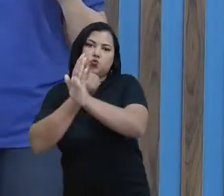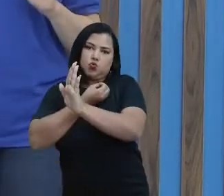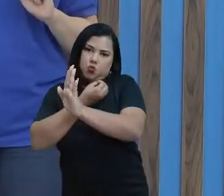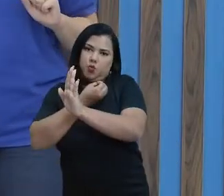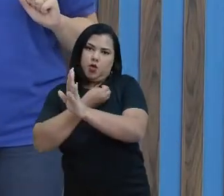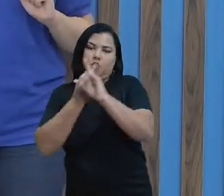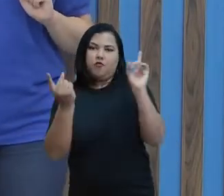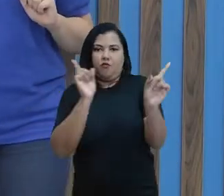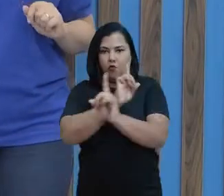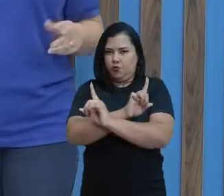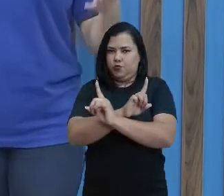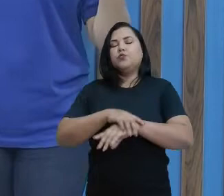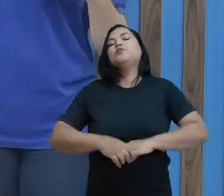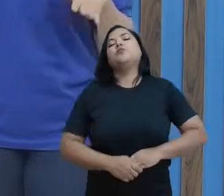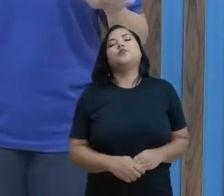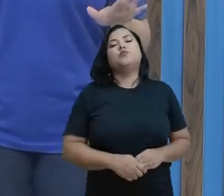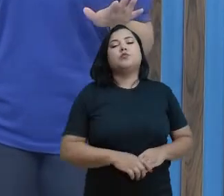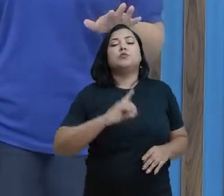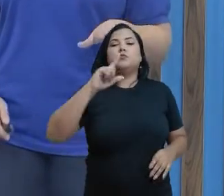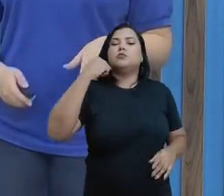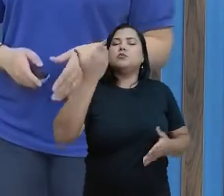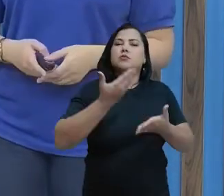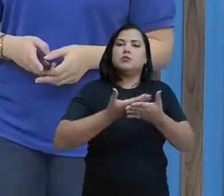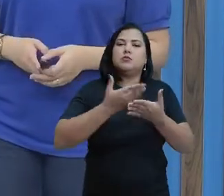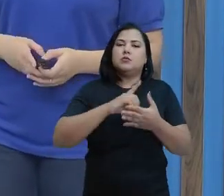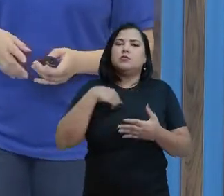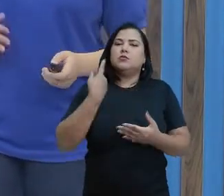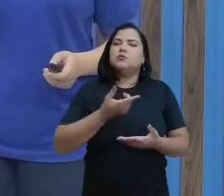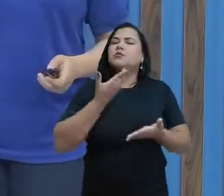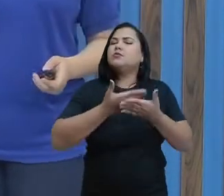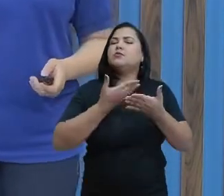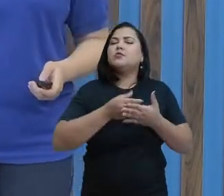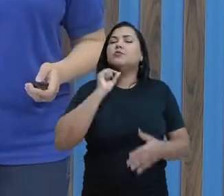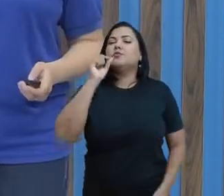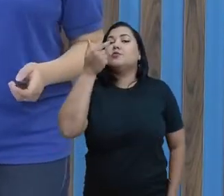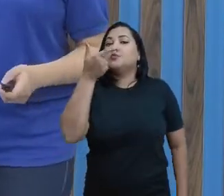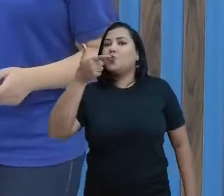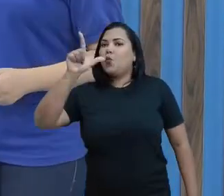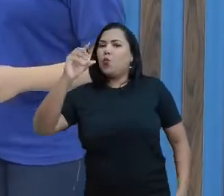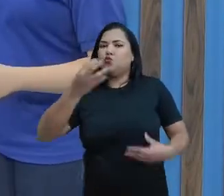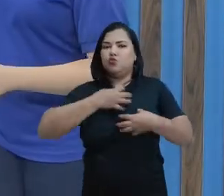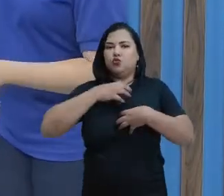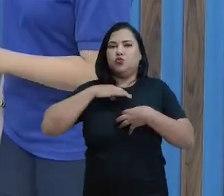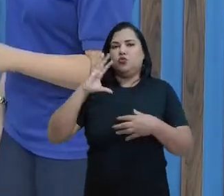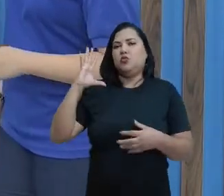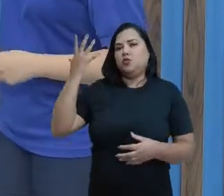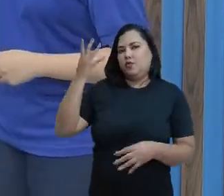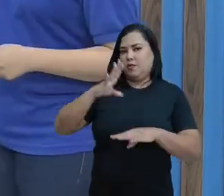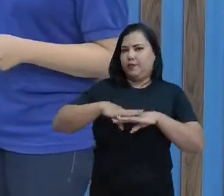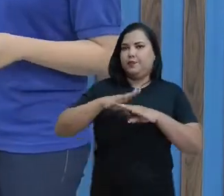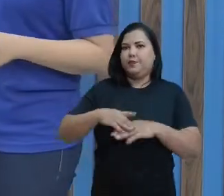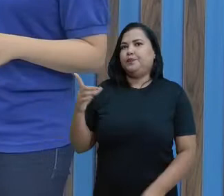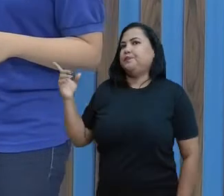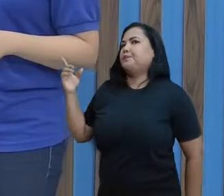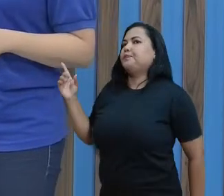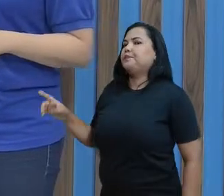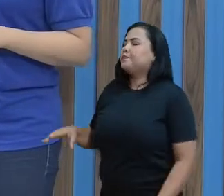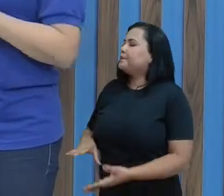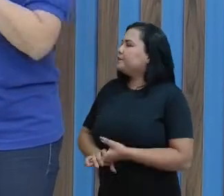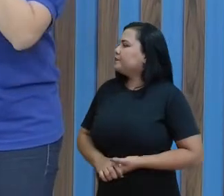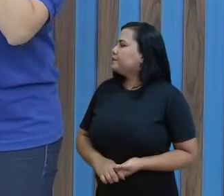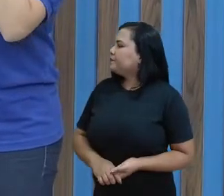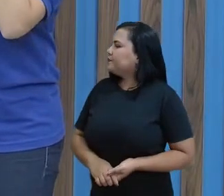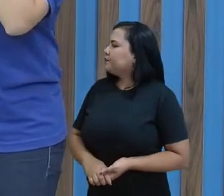operação inversa, tá certo? Na próxima aula, a gente vai explorar uma outra ideia de resolver essa equação. A gente verificou